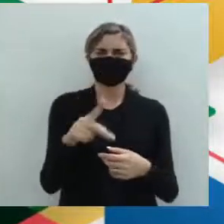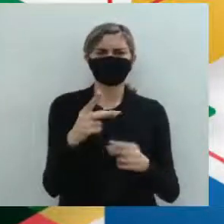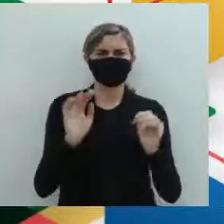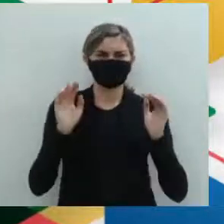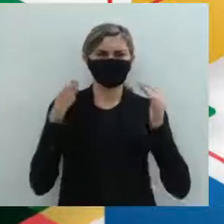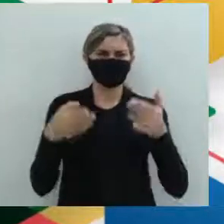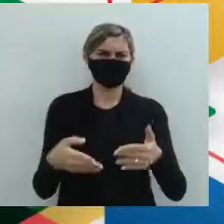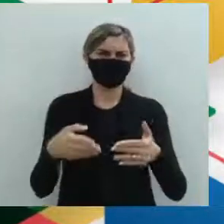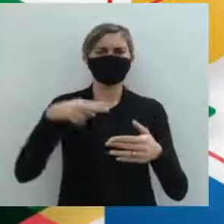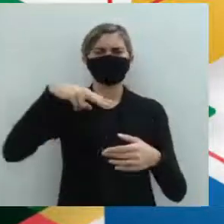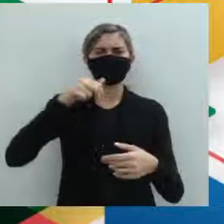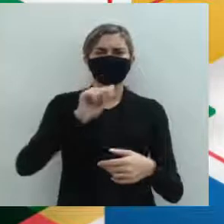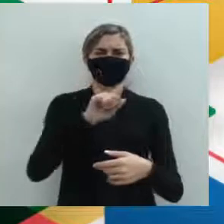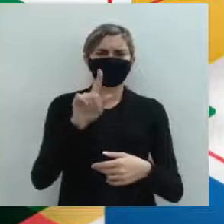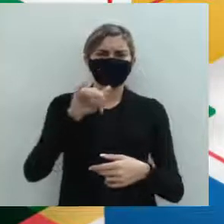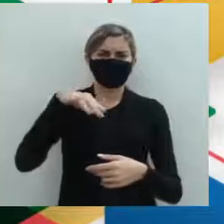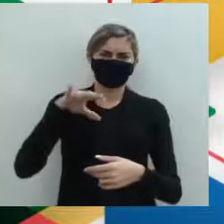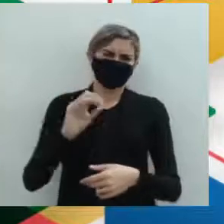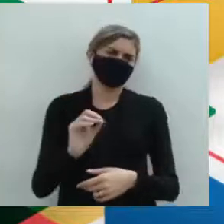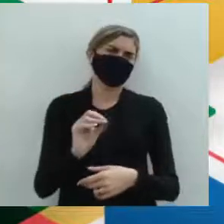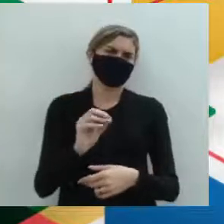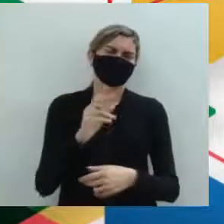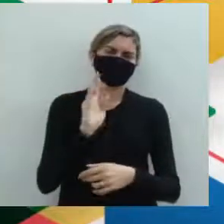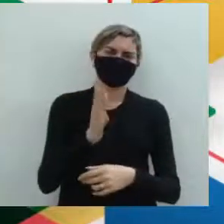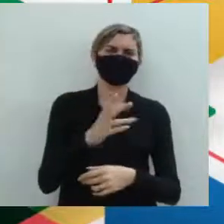voltada para o nazismo, não é? Já que ela